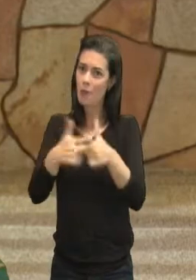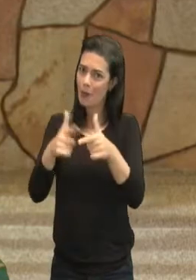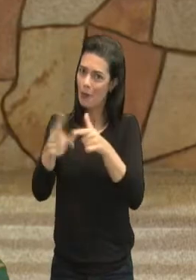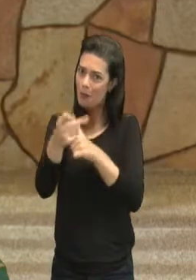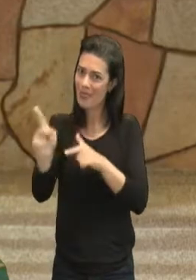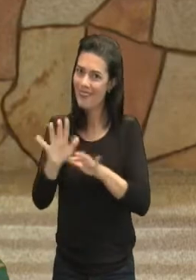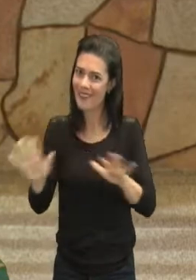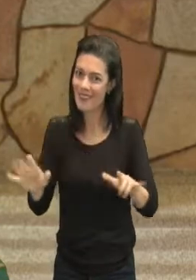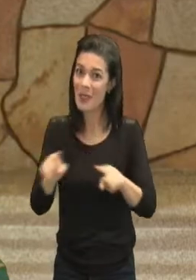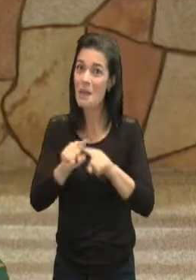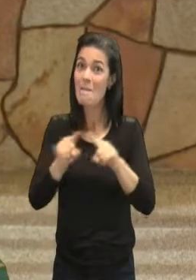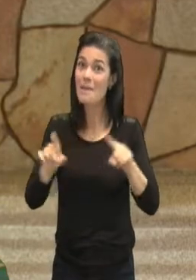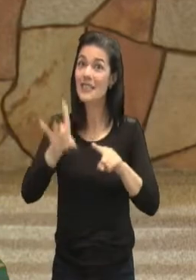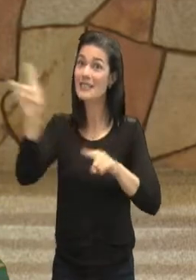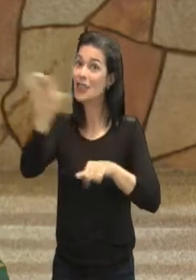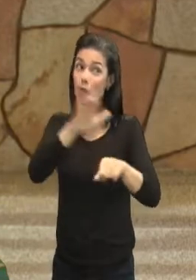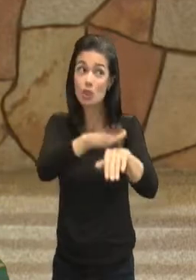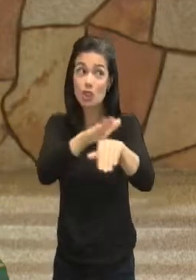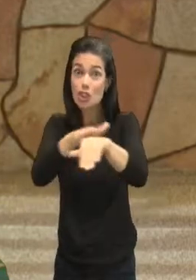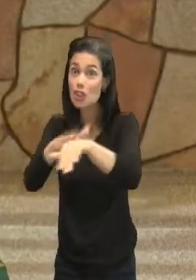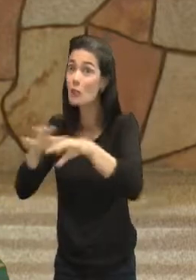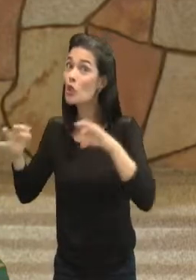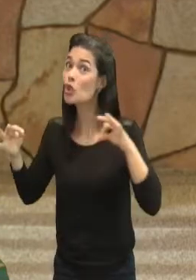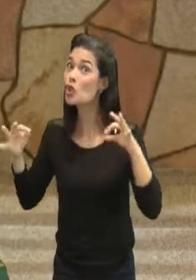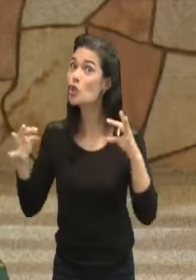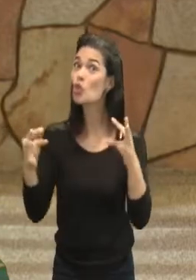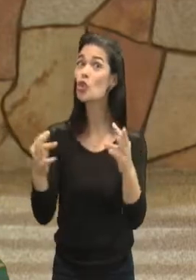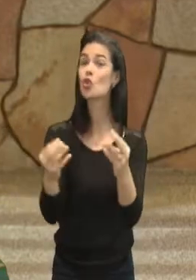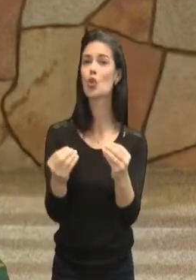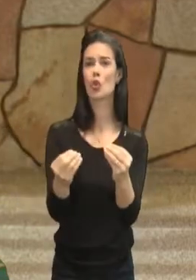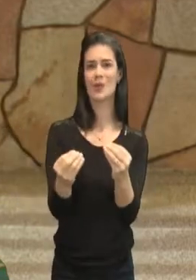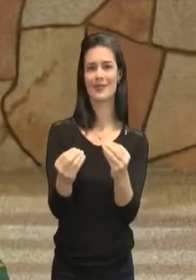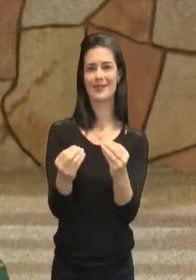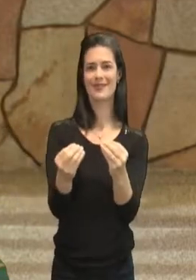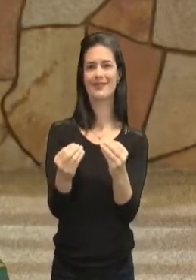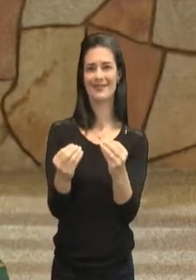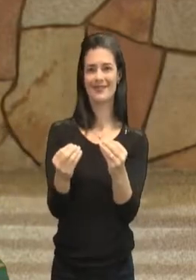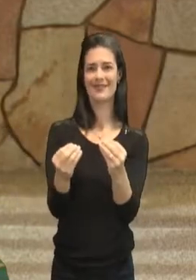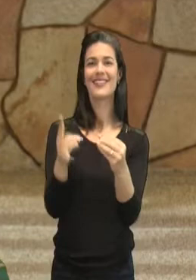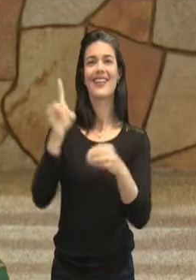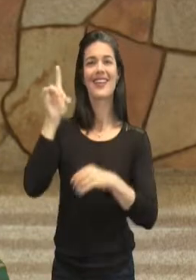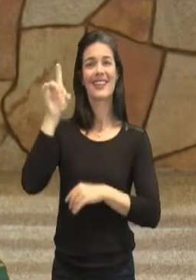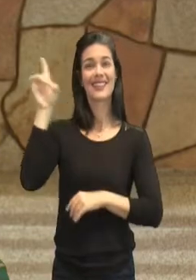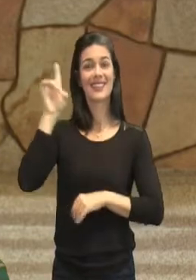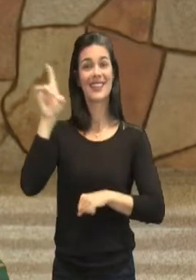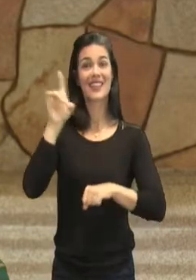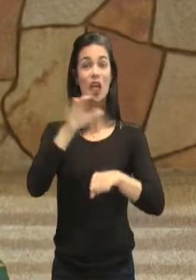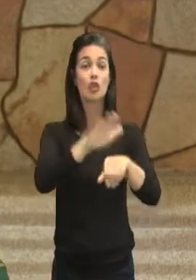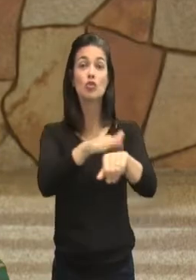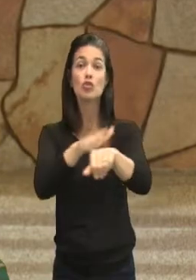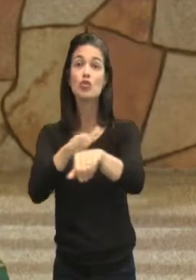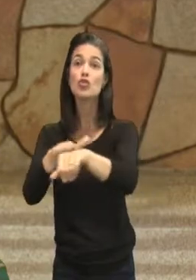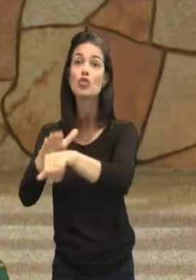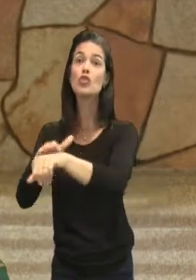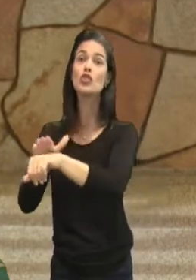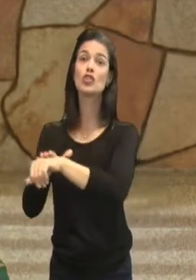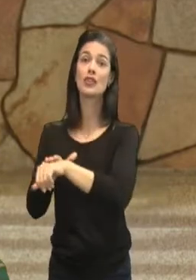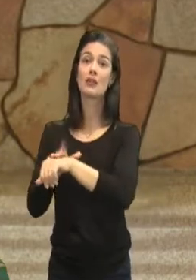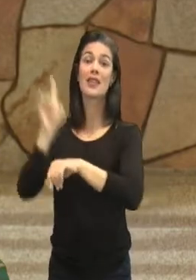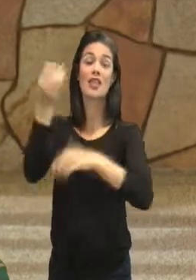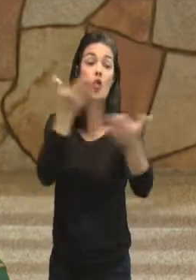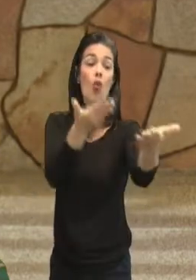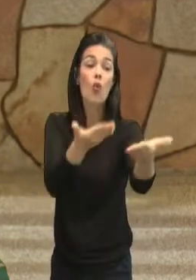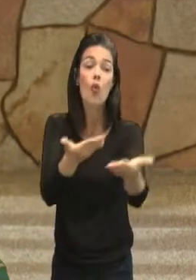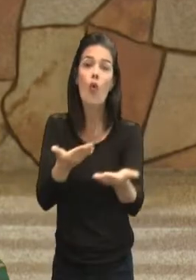essa palavra, nós podemos entender que existe um chamado, existe um